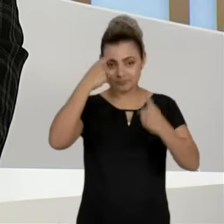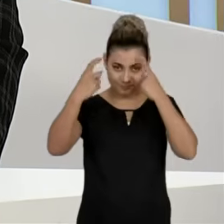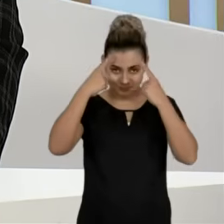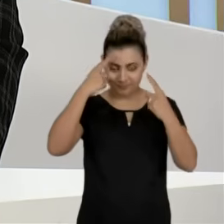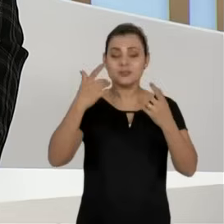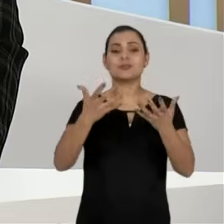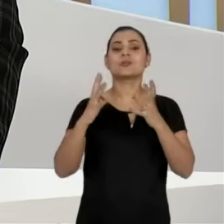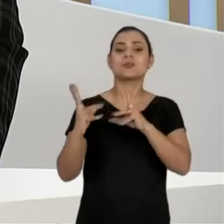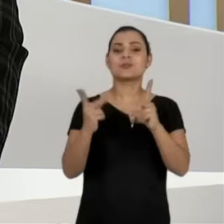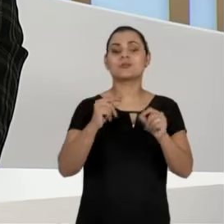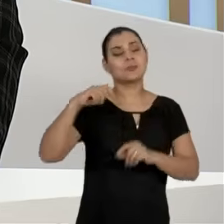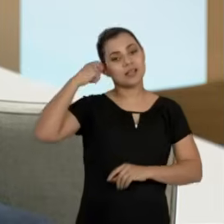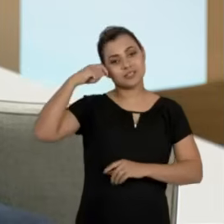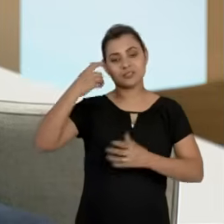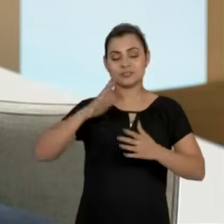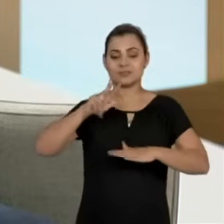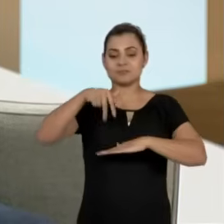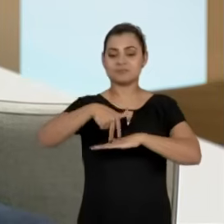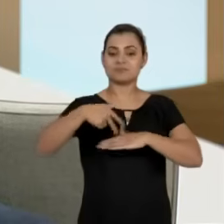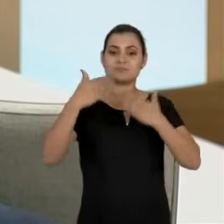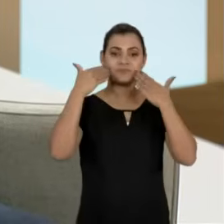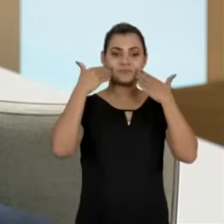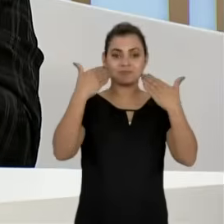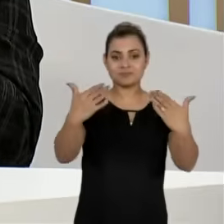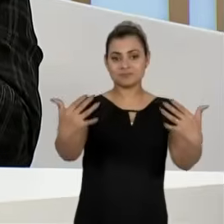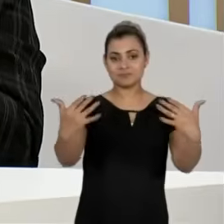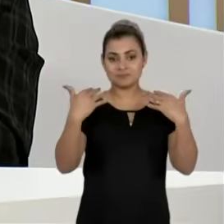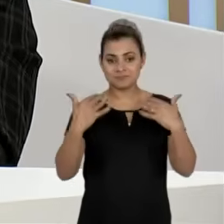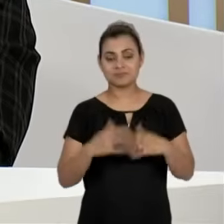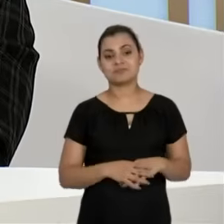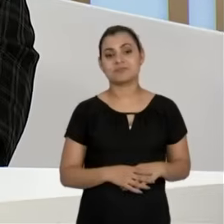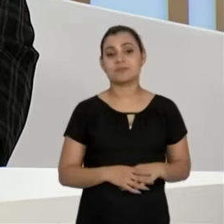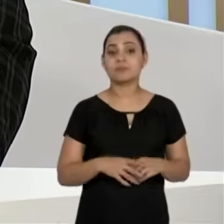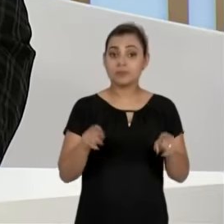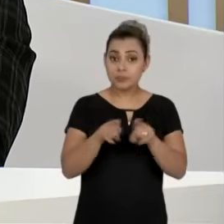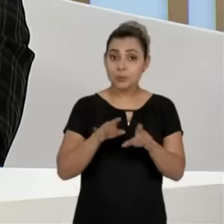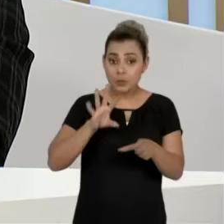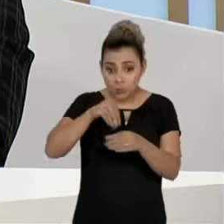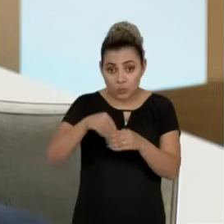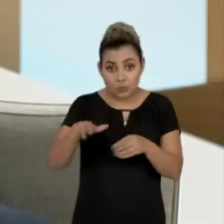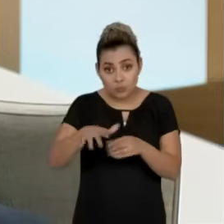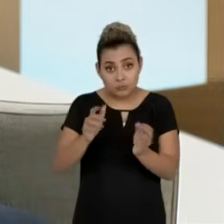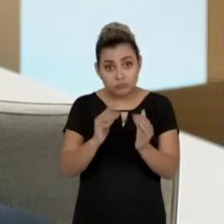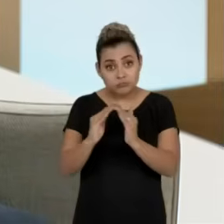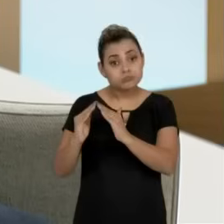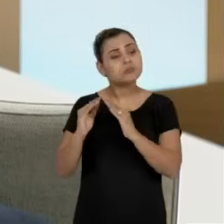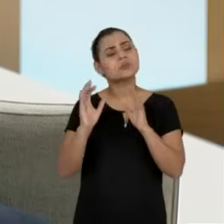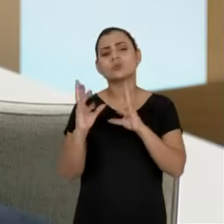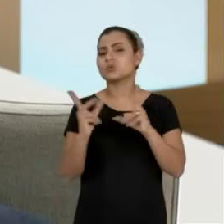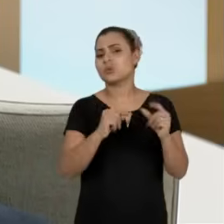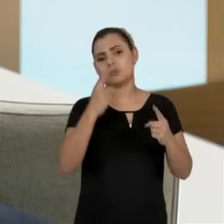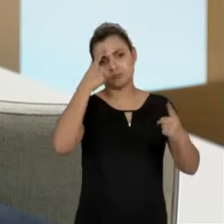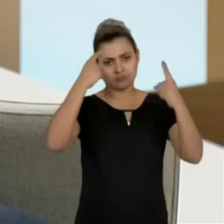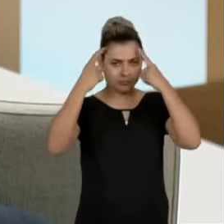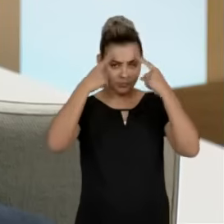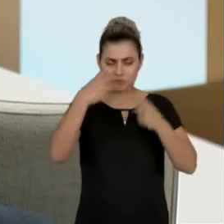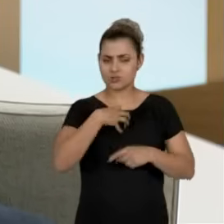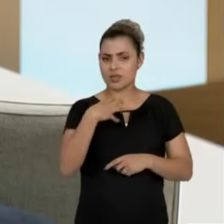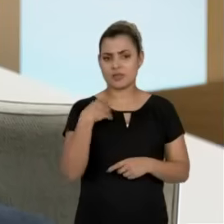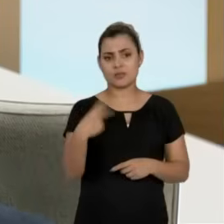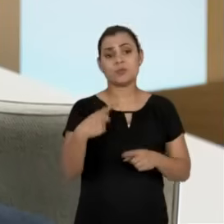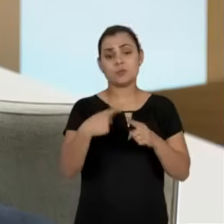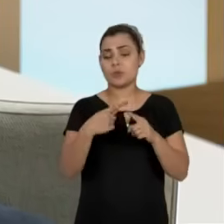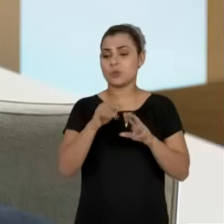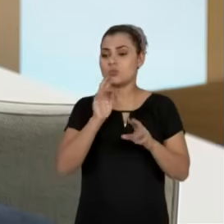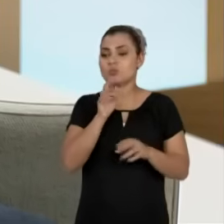todo mundo é artista e público ao mesmo tempo. Inclusive, né? Os membros da comunidade. Os membros da comunidade, todo mundo cria junto, é legal, porque não tem aquela